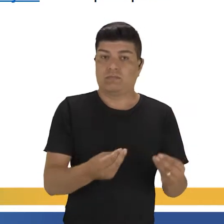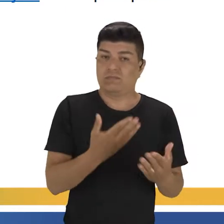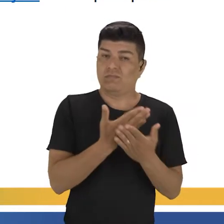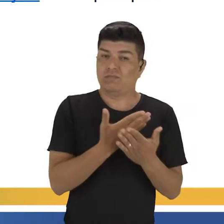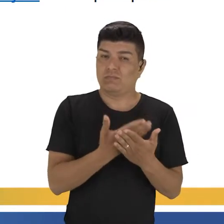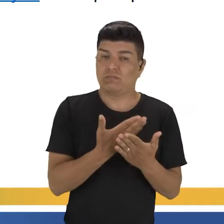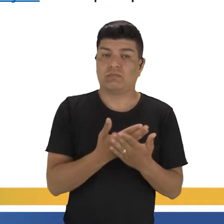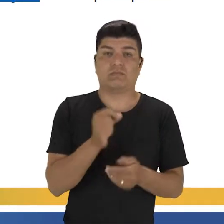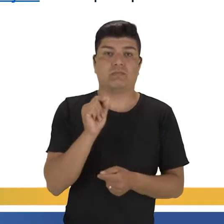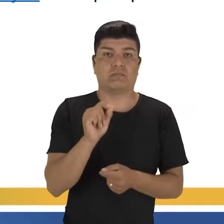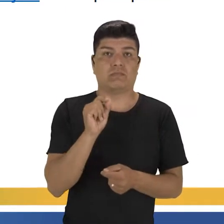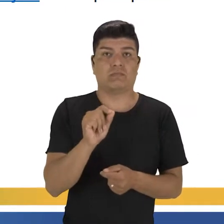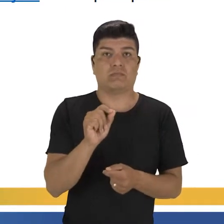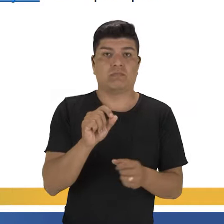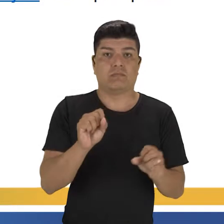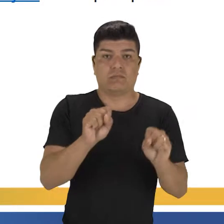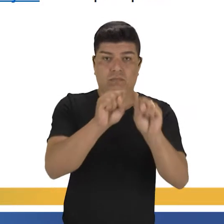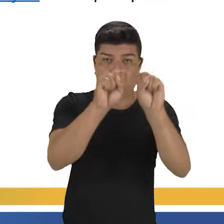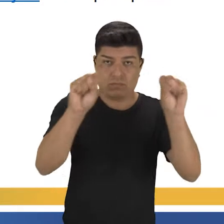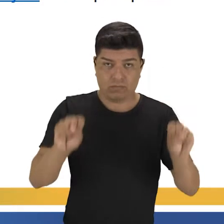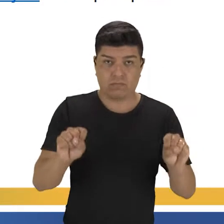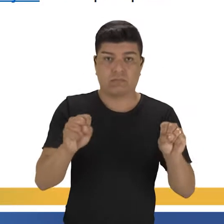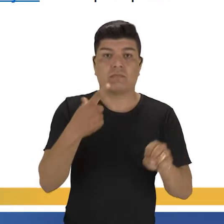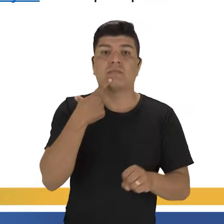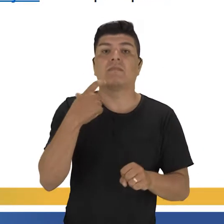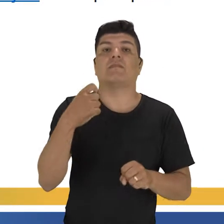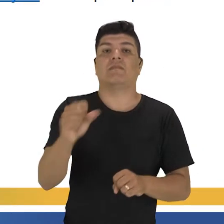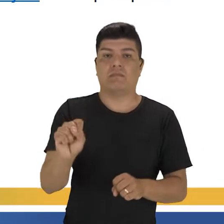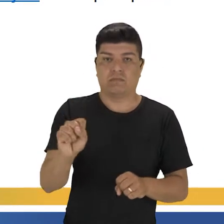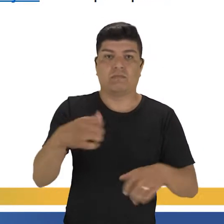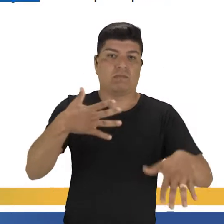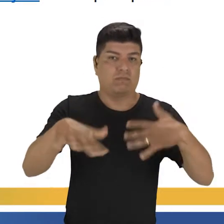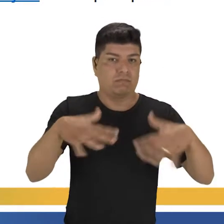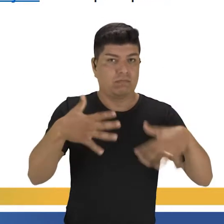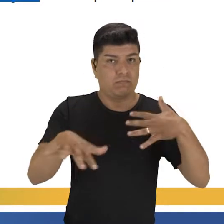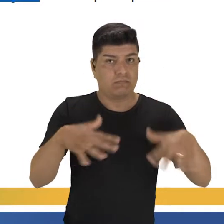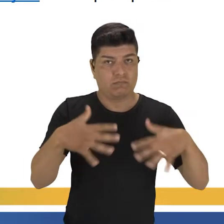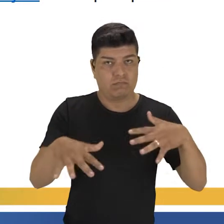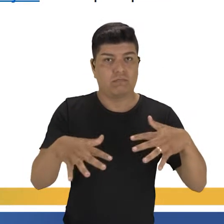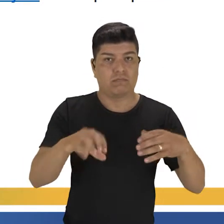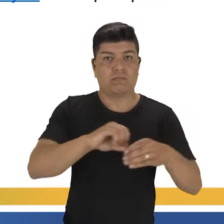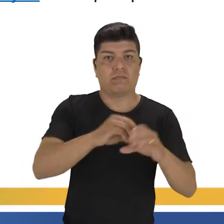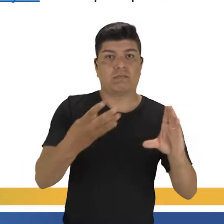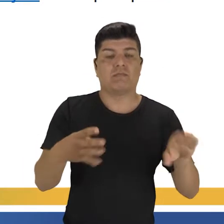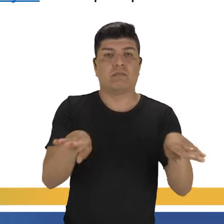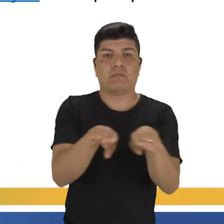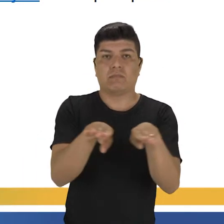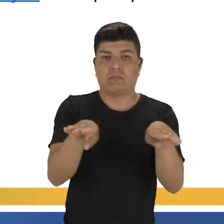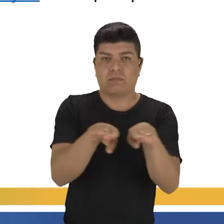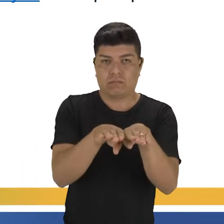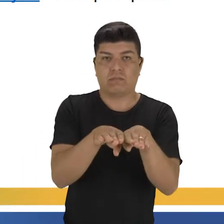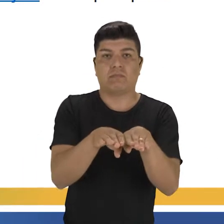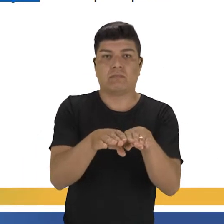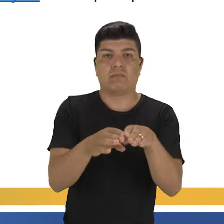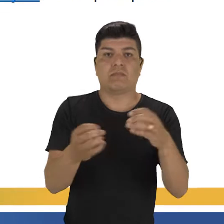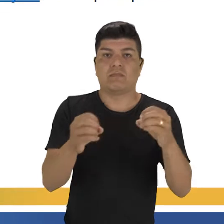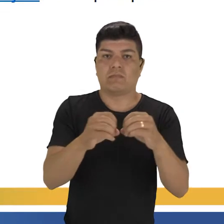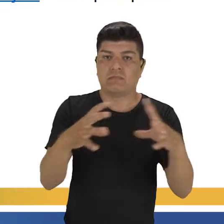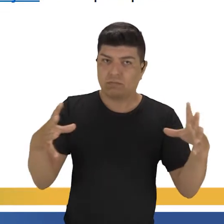estudo à sistematização da linguagem do movimento em seus diversos aspectos, em relação à